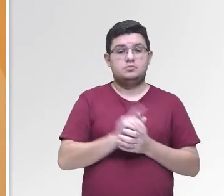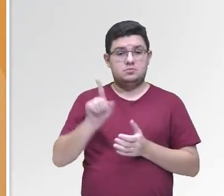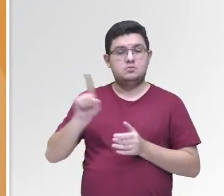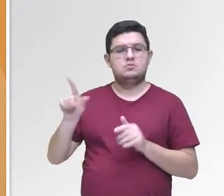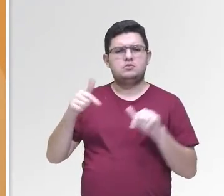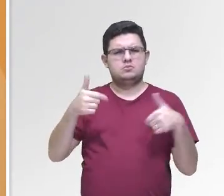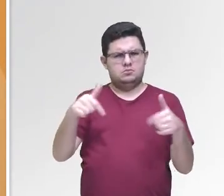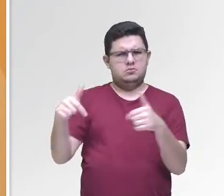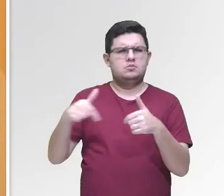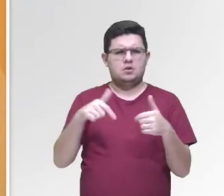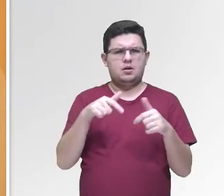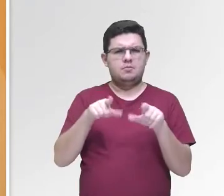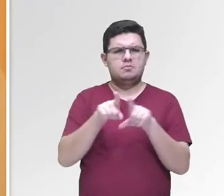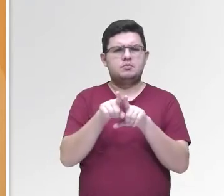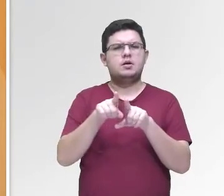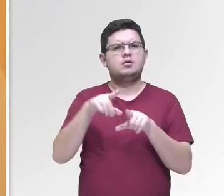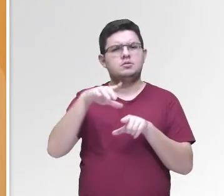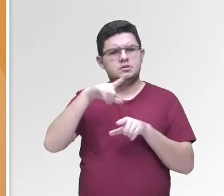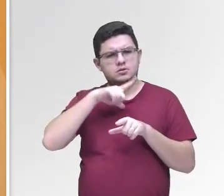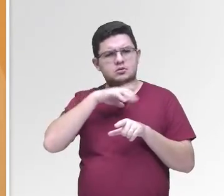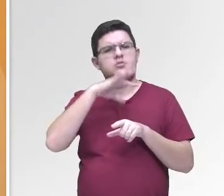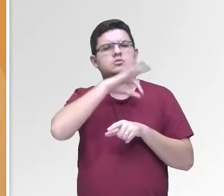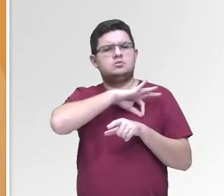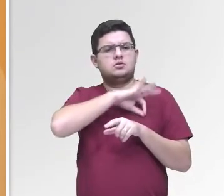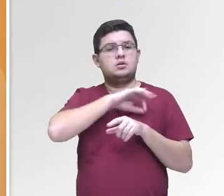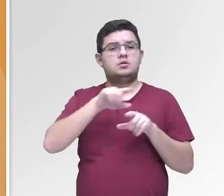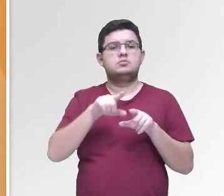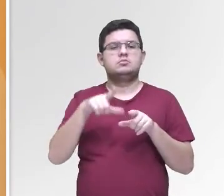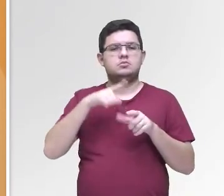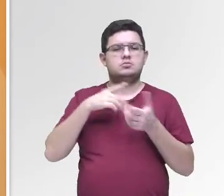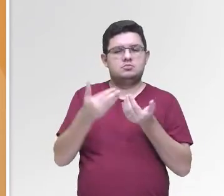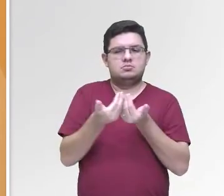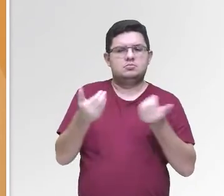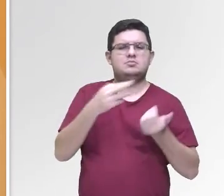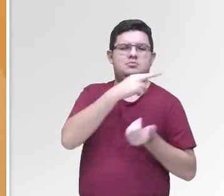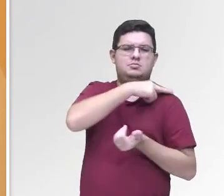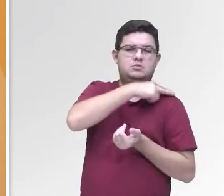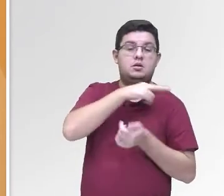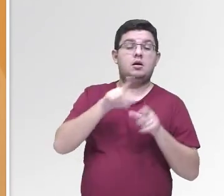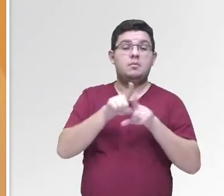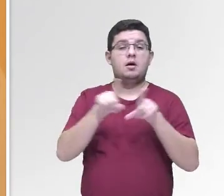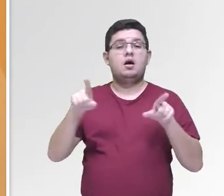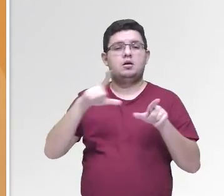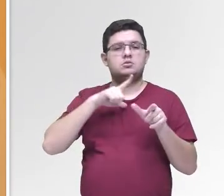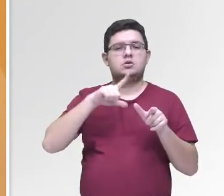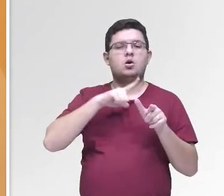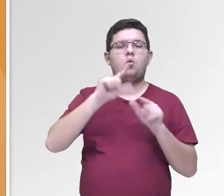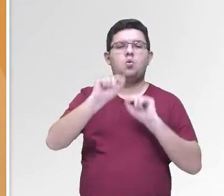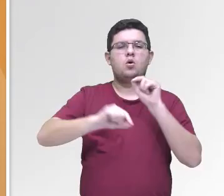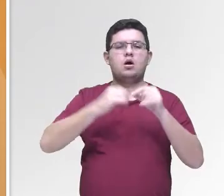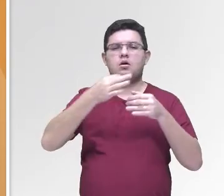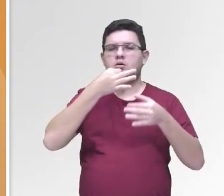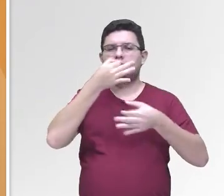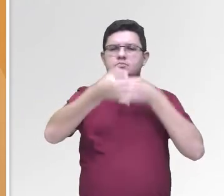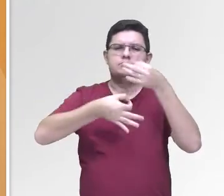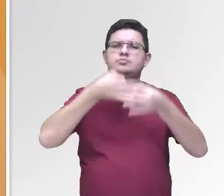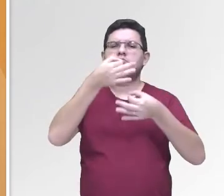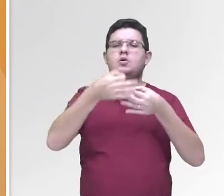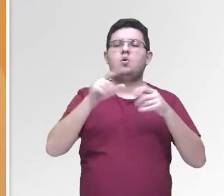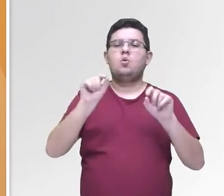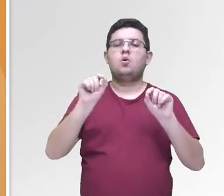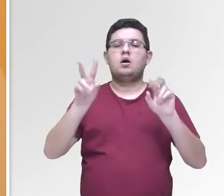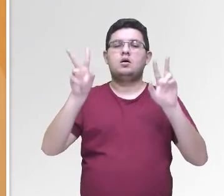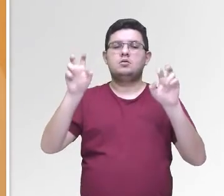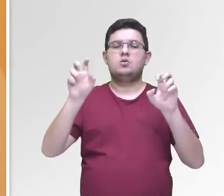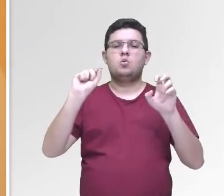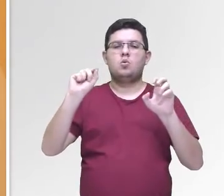social de trabalho, mas, né, acabou gerando aí muitas críticas em cima dessa fase